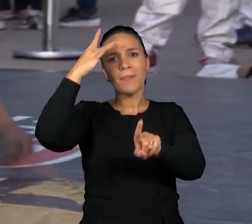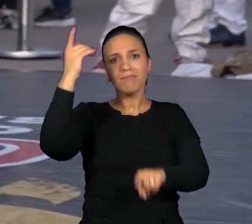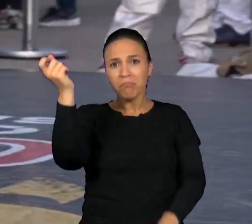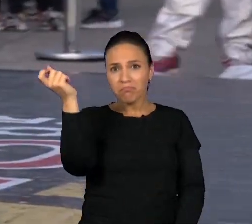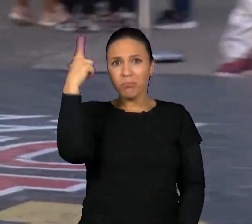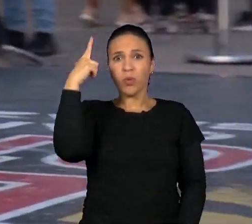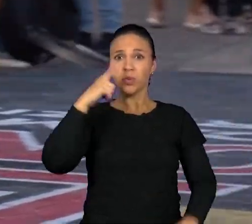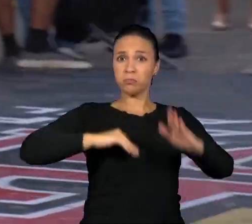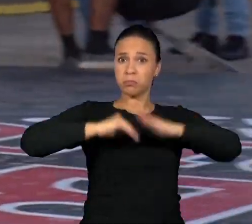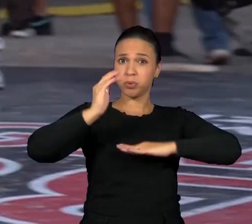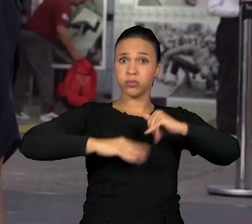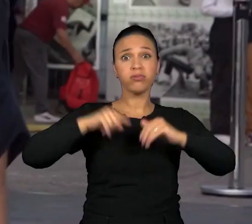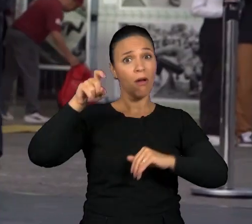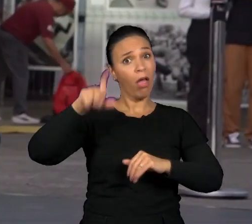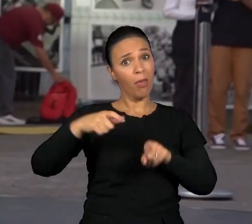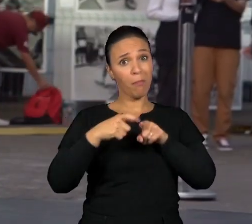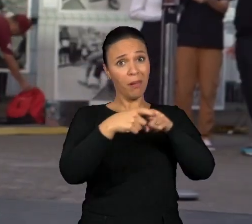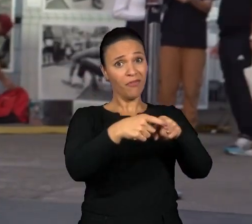né?